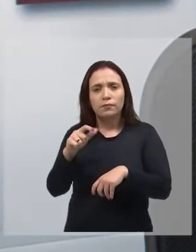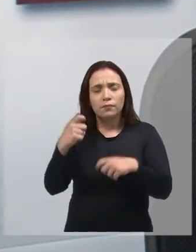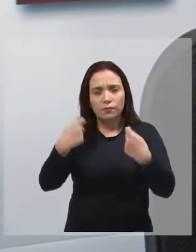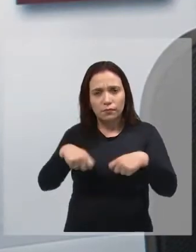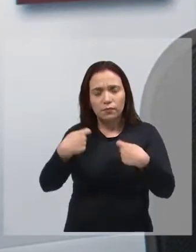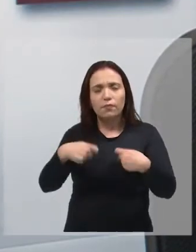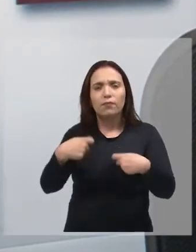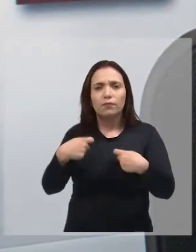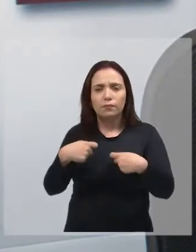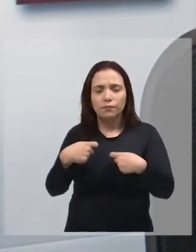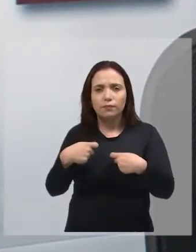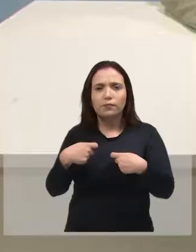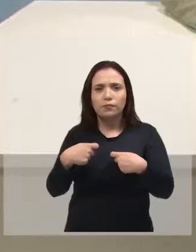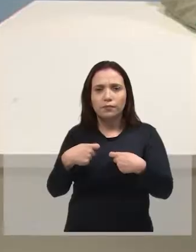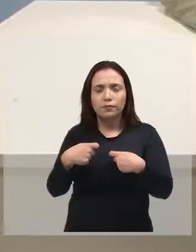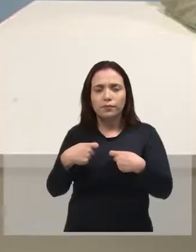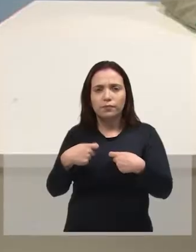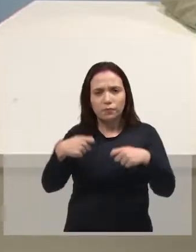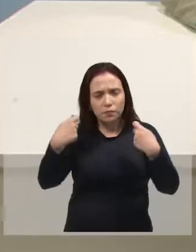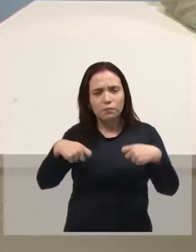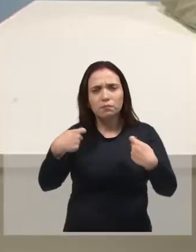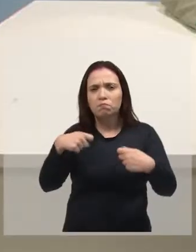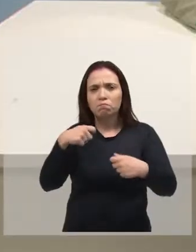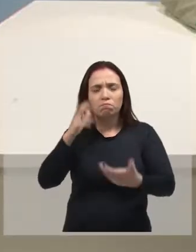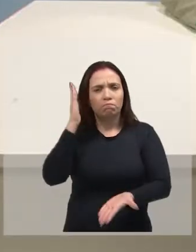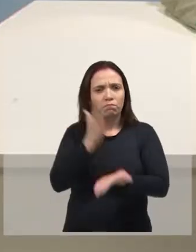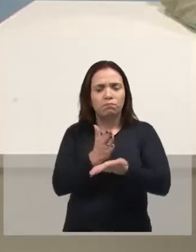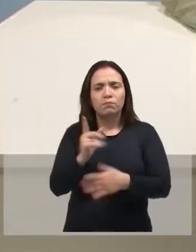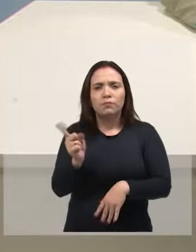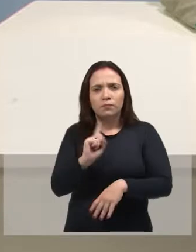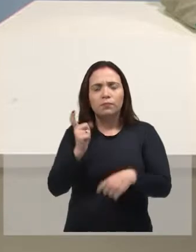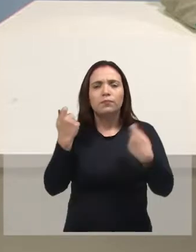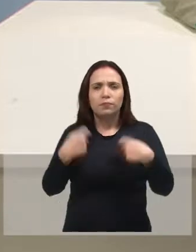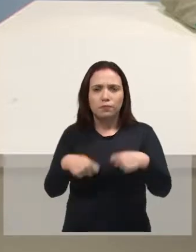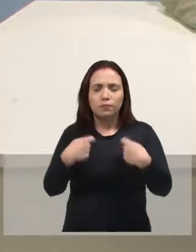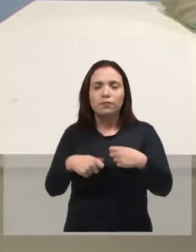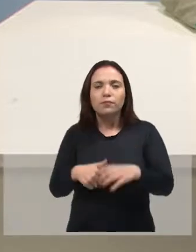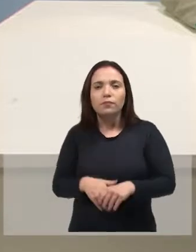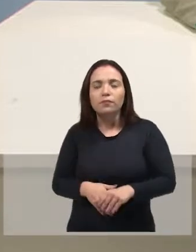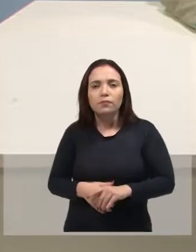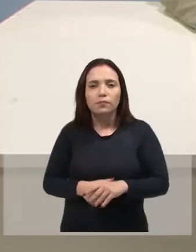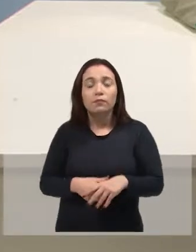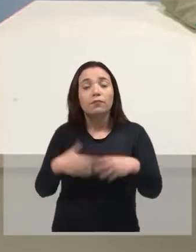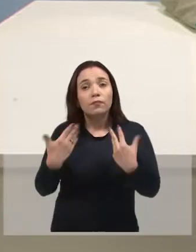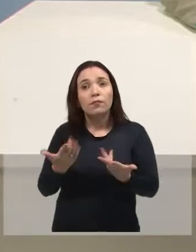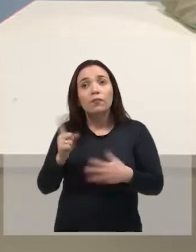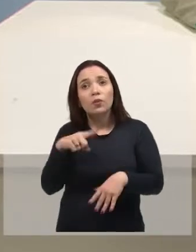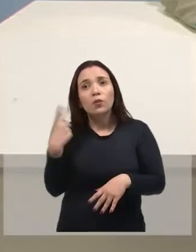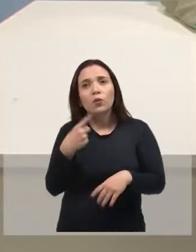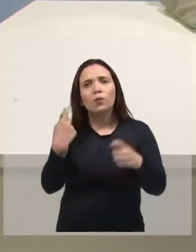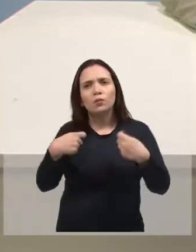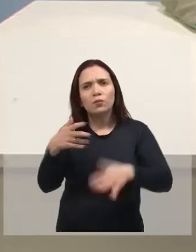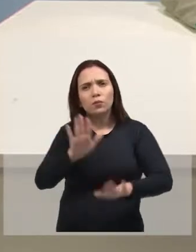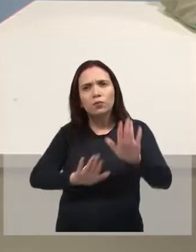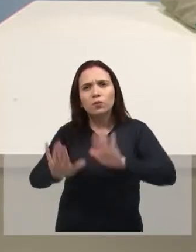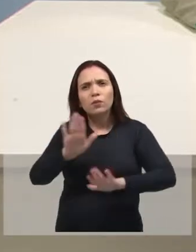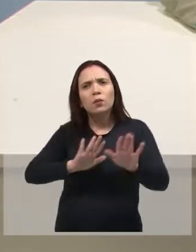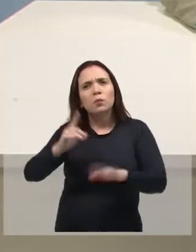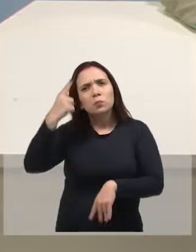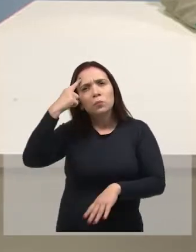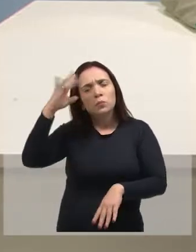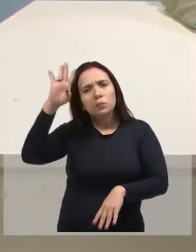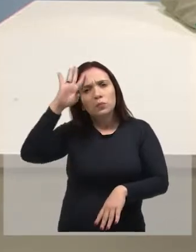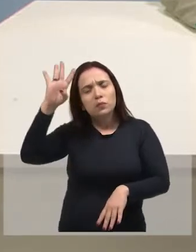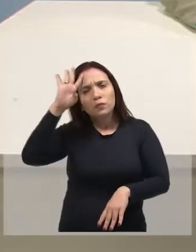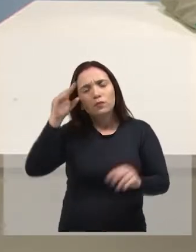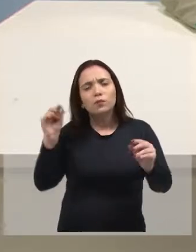necessário. É mesmo, né? O Estado... É necessário. É necessário. Então, a gente tem que ter muito cuidado. O que precisa ser feito é